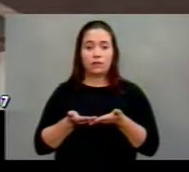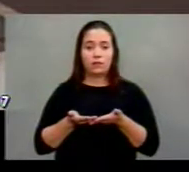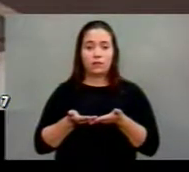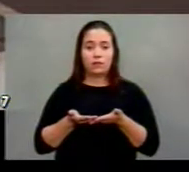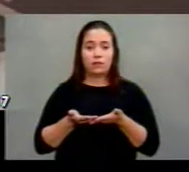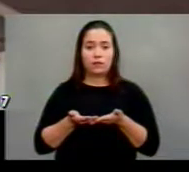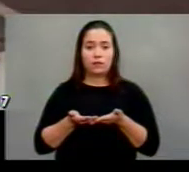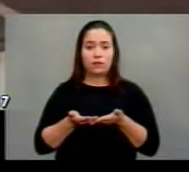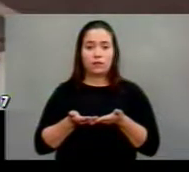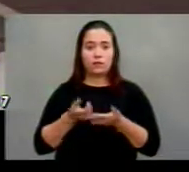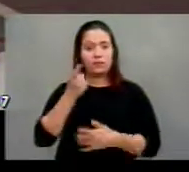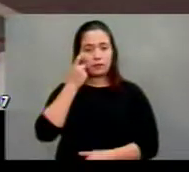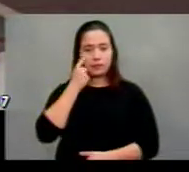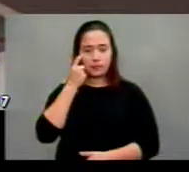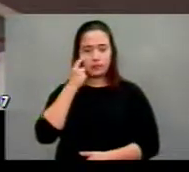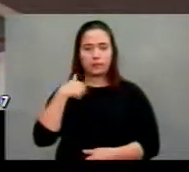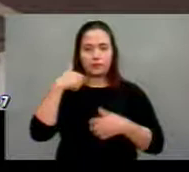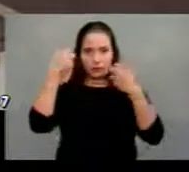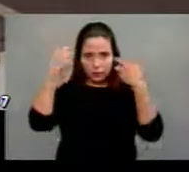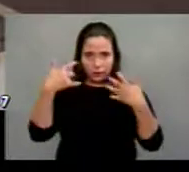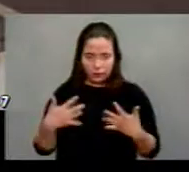Vamos juntar as pontas.